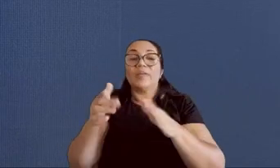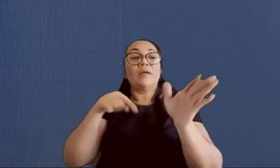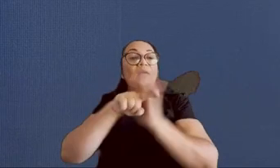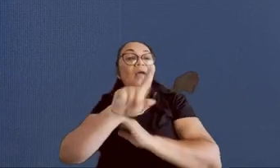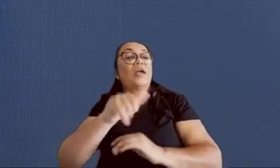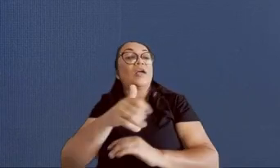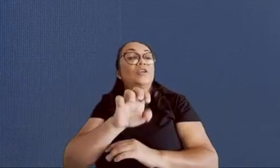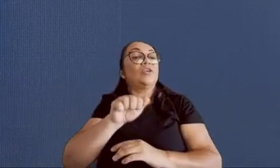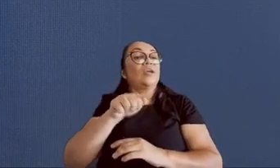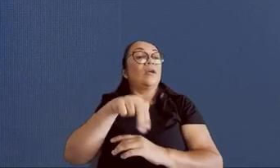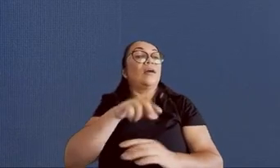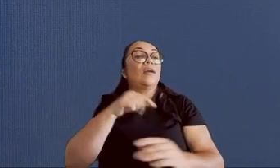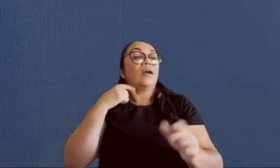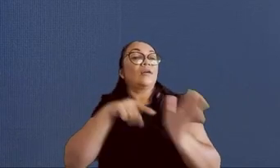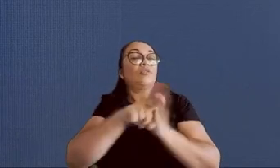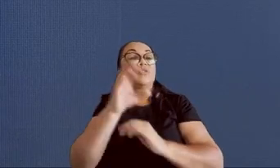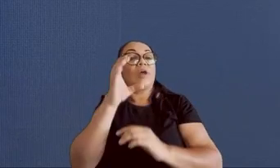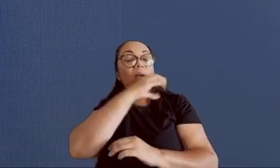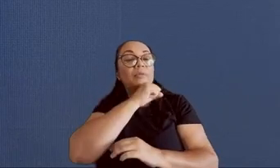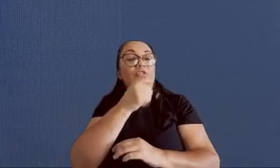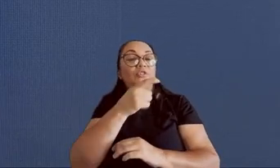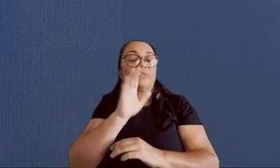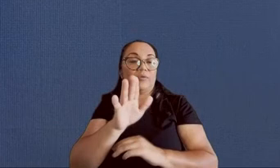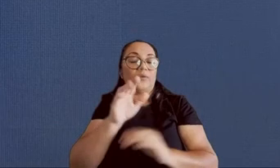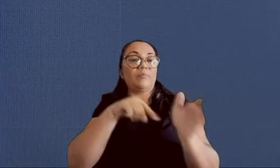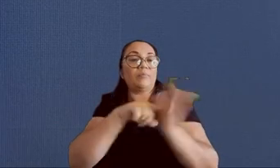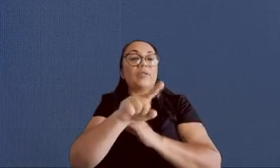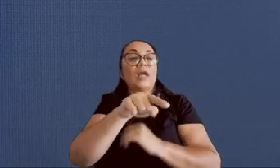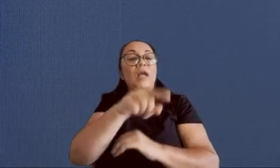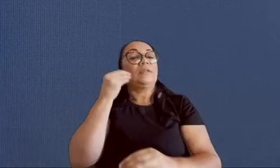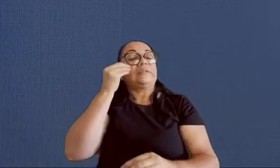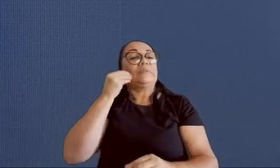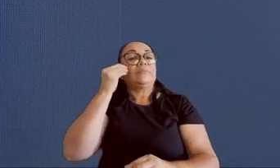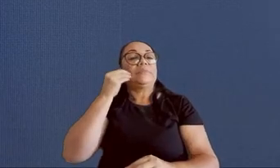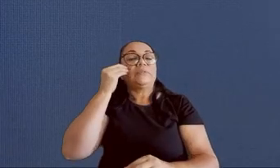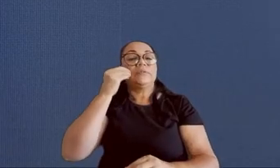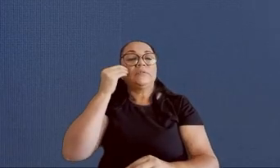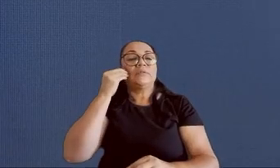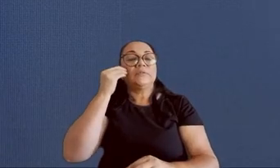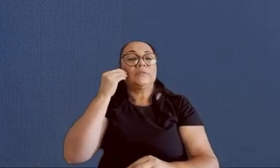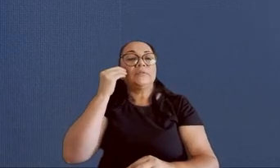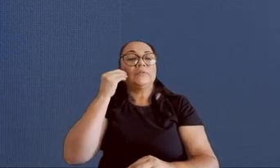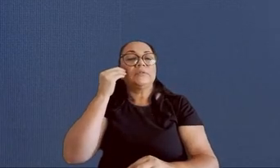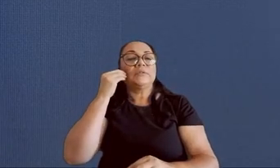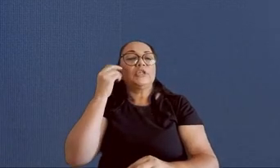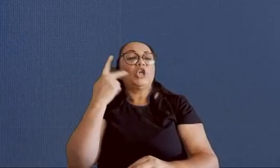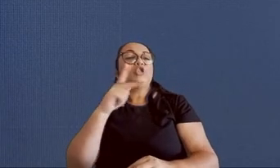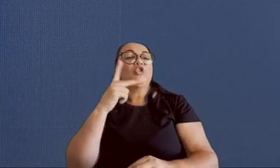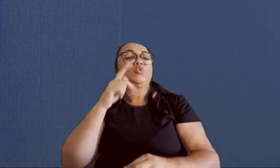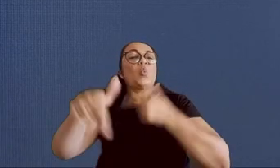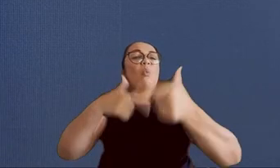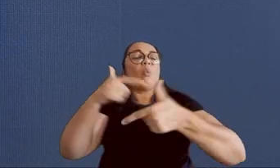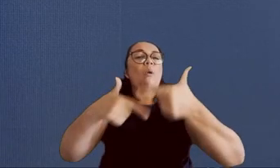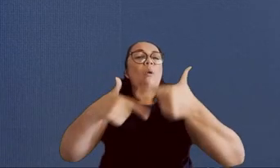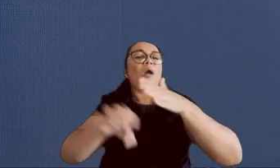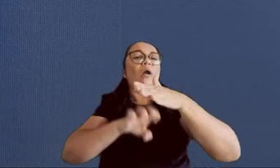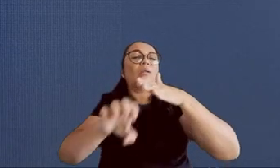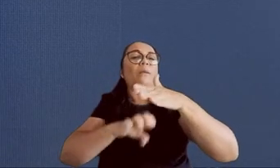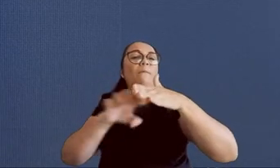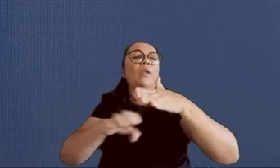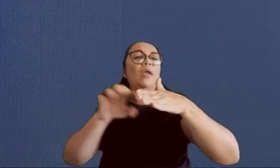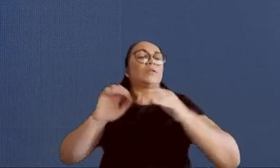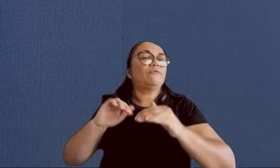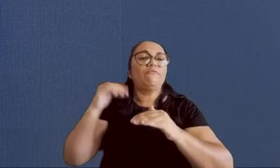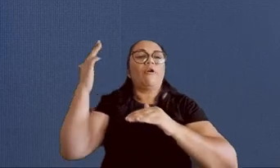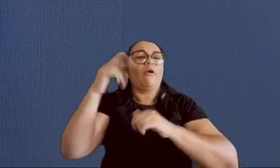continuando rapidinho nesse tema um pouco da sua experiência em casas multinacionais é que tipo de